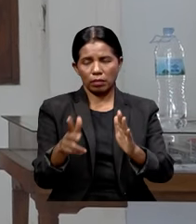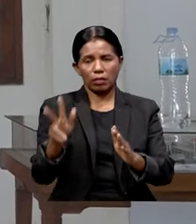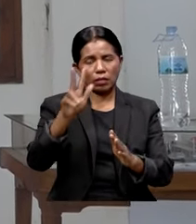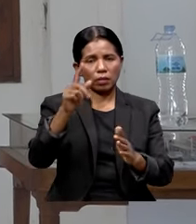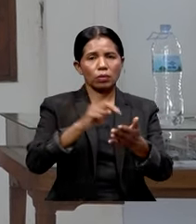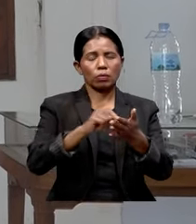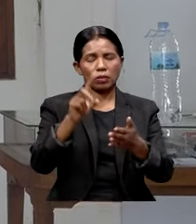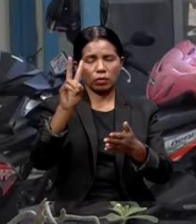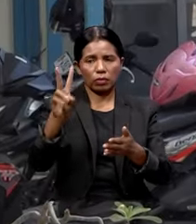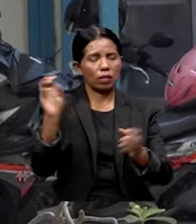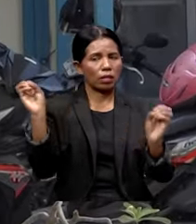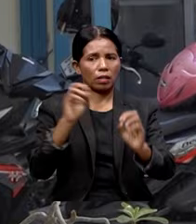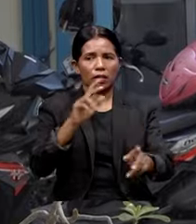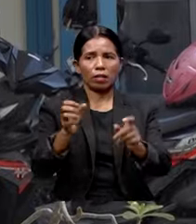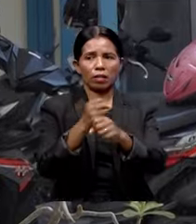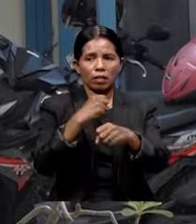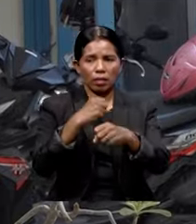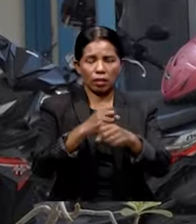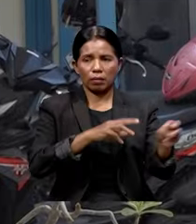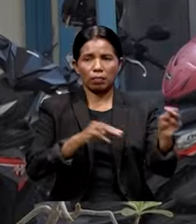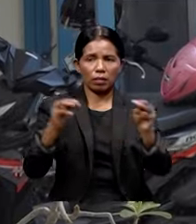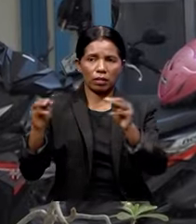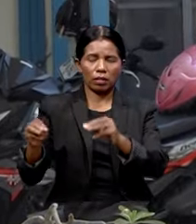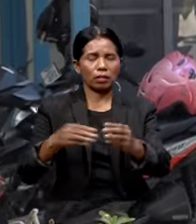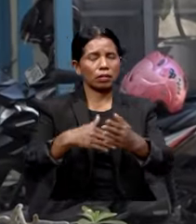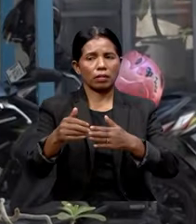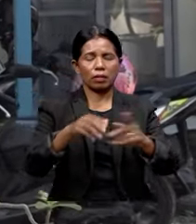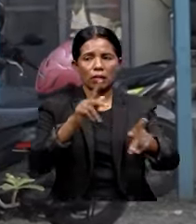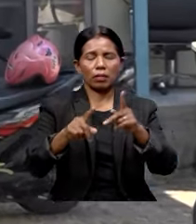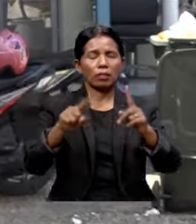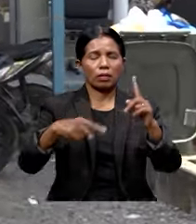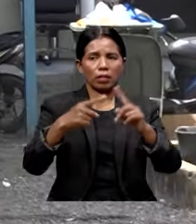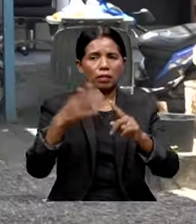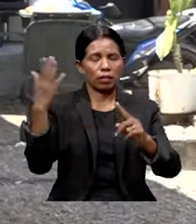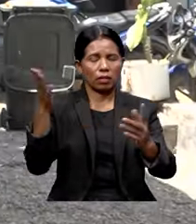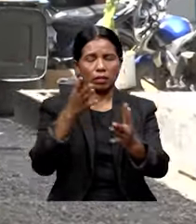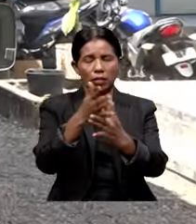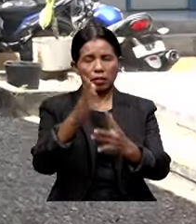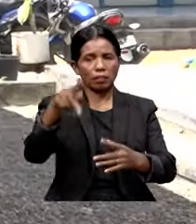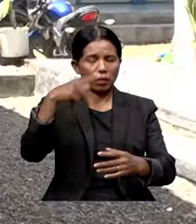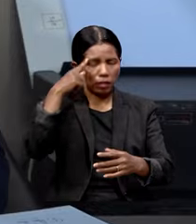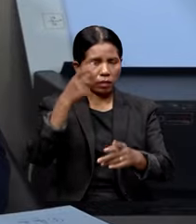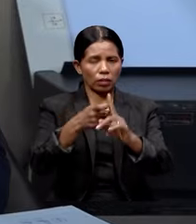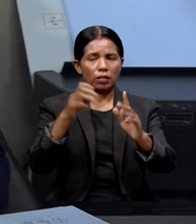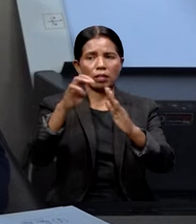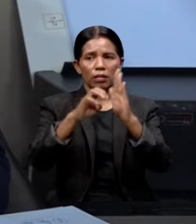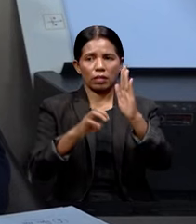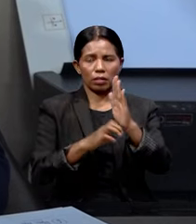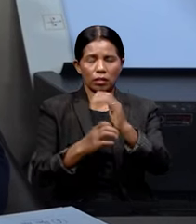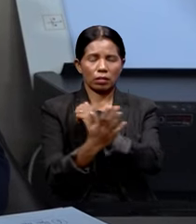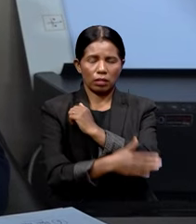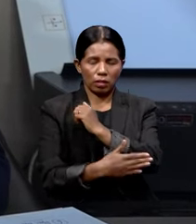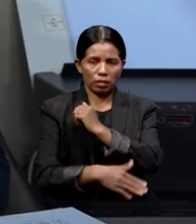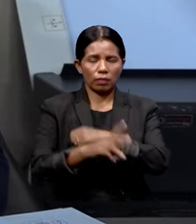na Beateten, la autoriza a tua alô extradita, ba qualquer cidadão, banheira e a rela perseguição política, Rússi Estado, nação, origem.